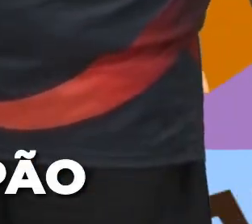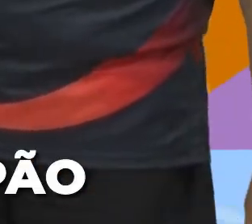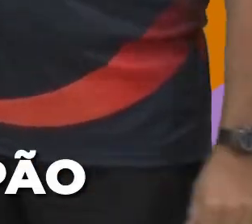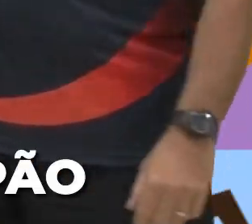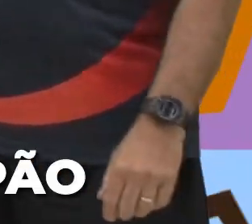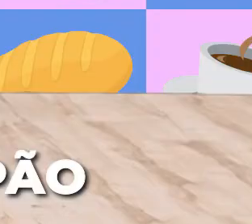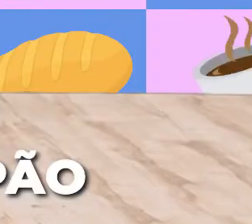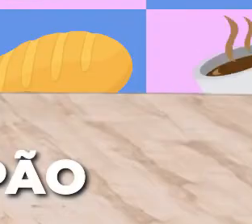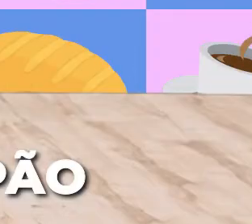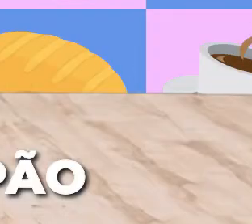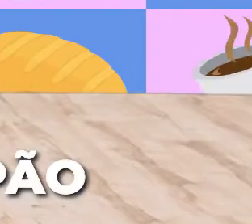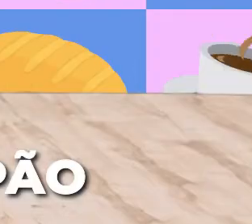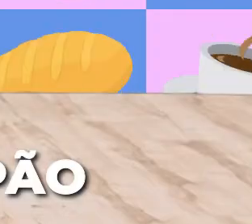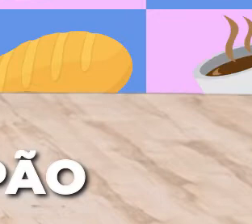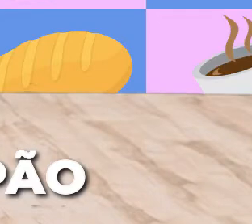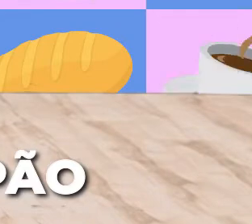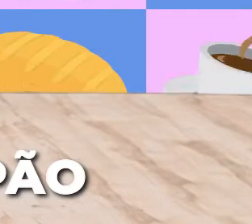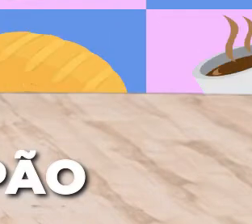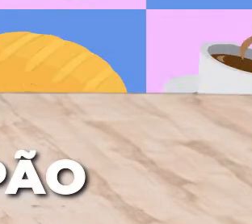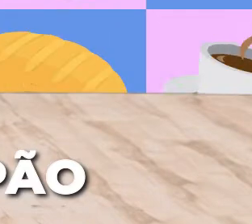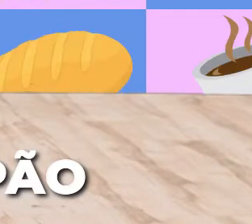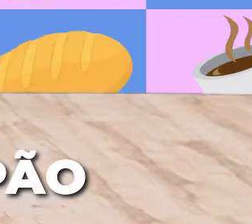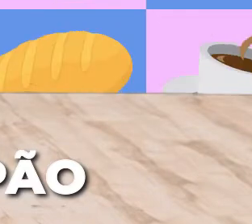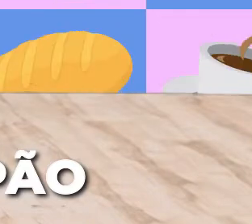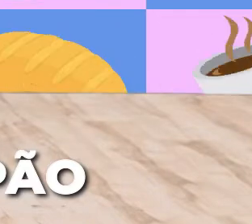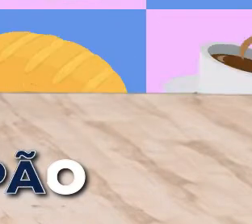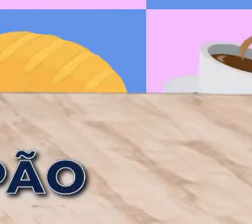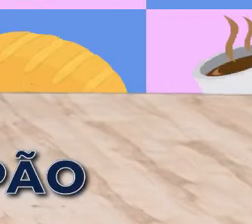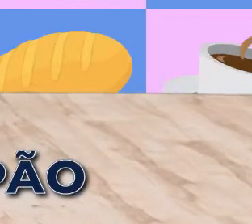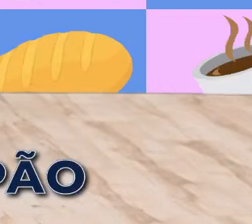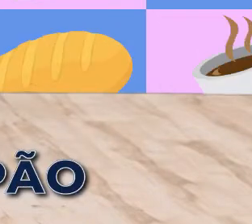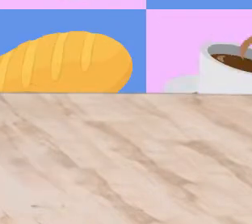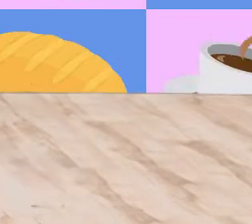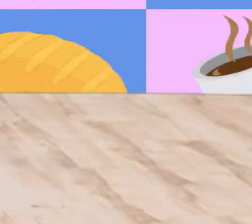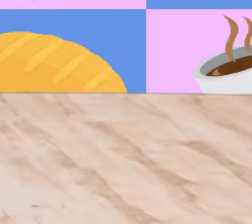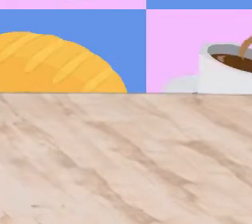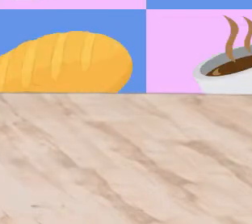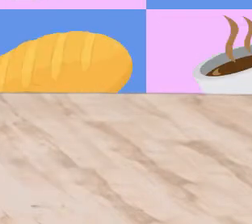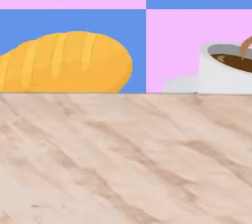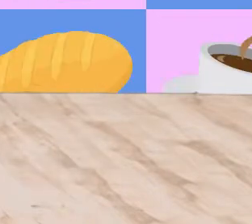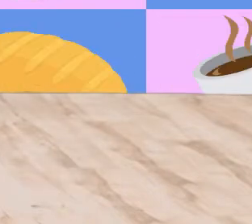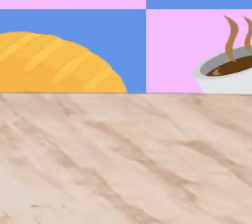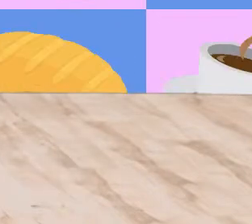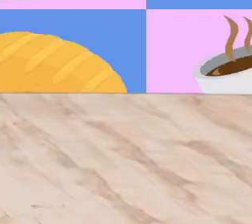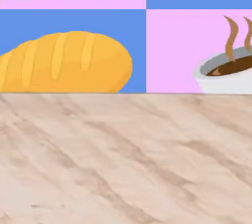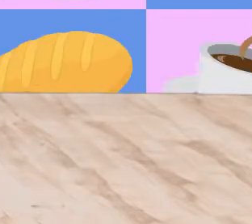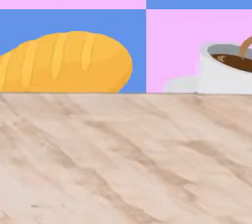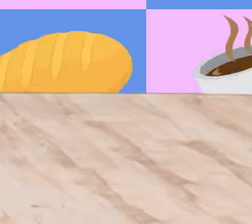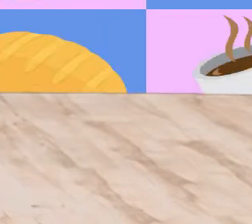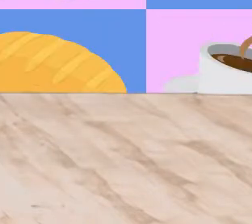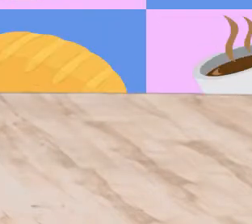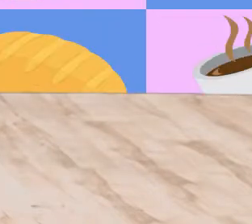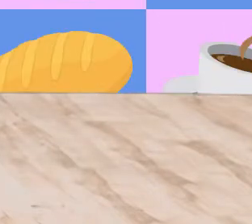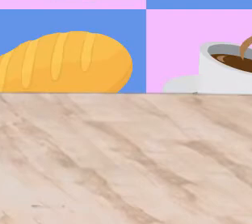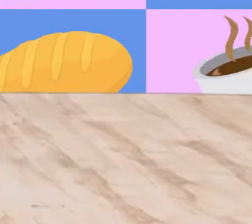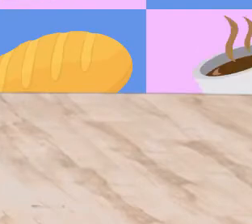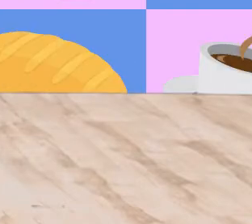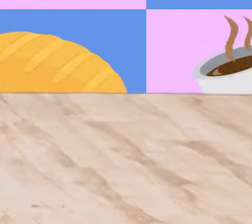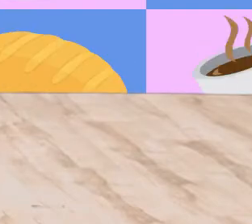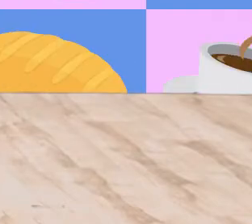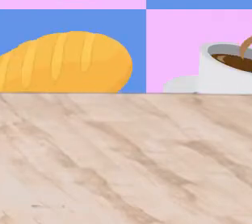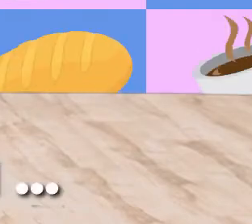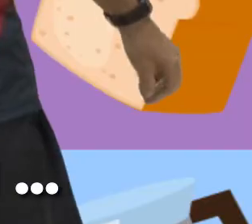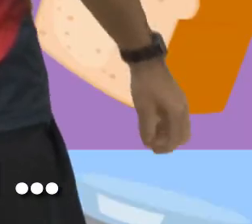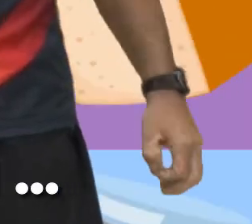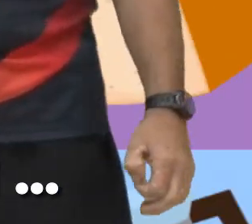pão. Eu vou tomar o meu café com pão, pois forte eu quero